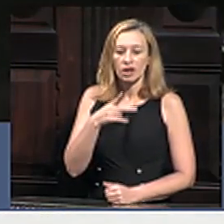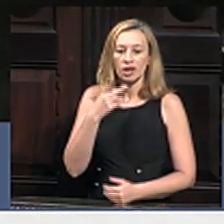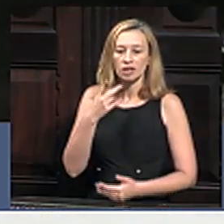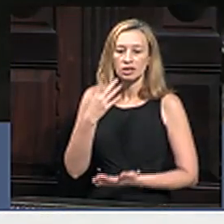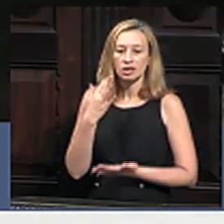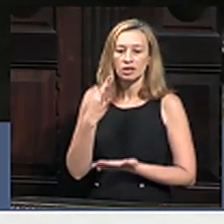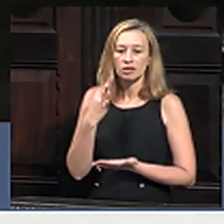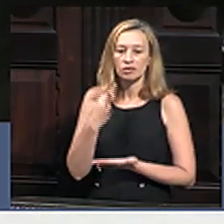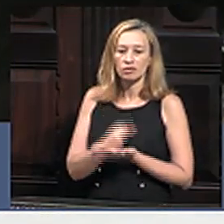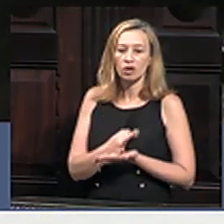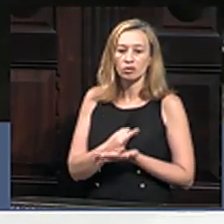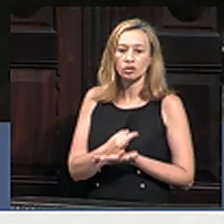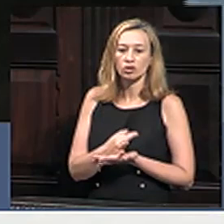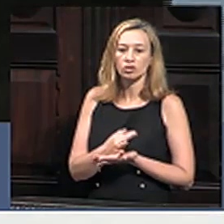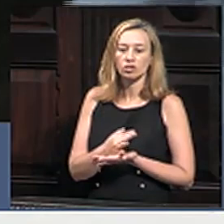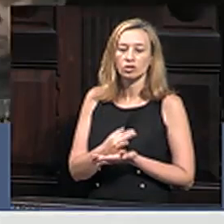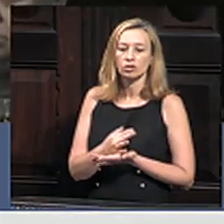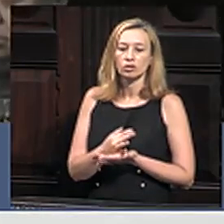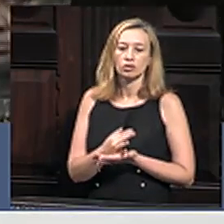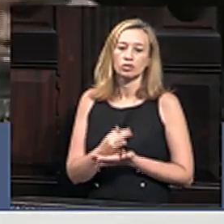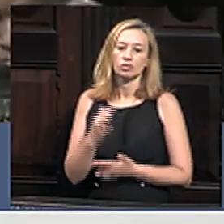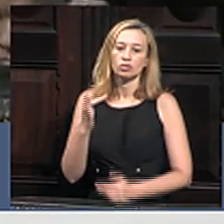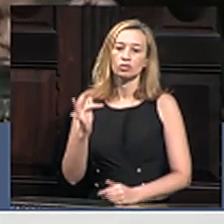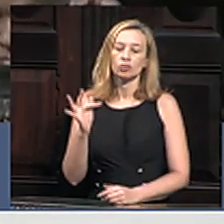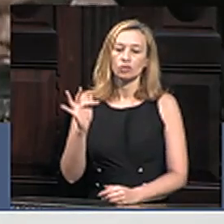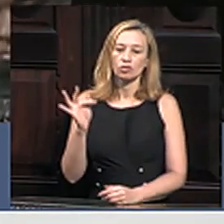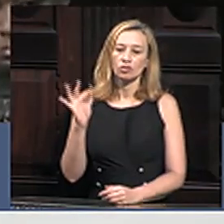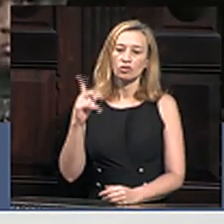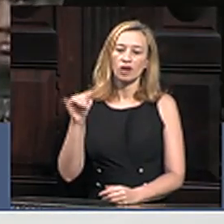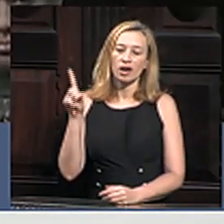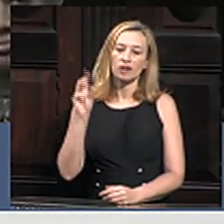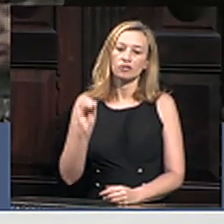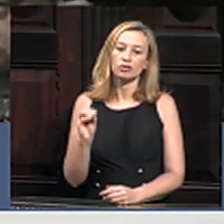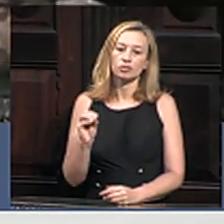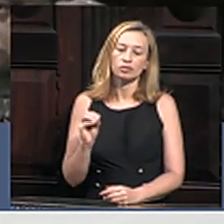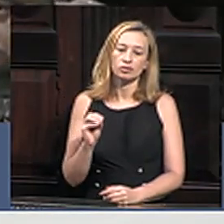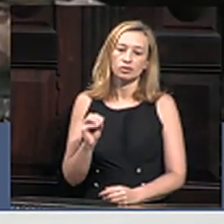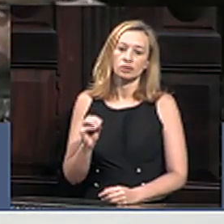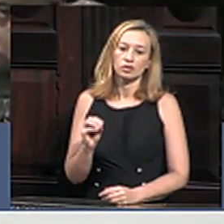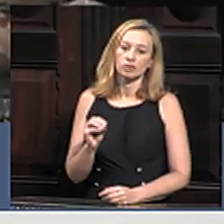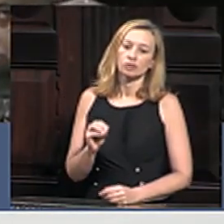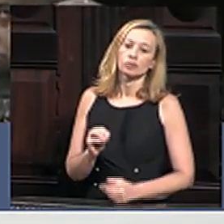questões pessoais, não pode estar presente aqui. Está justificado, deputado.